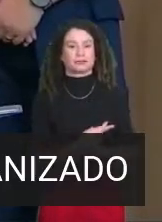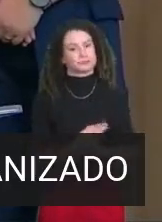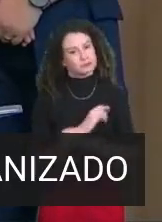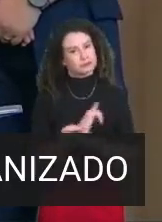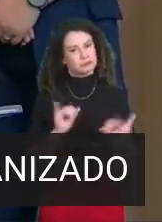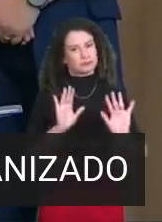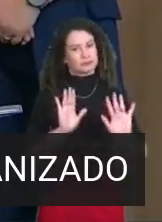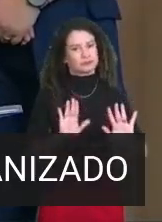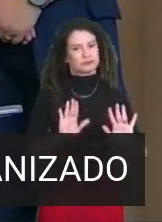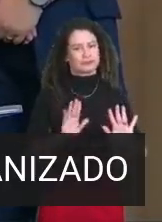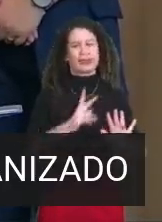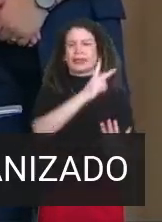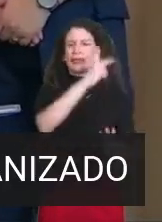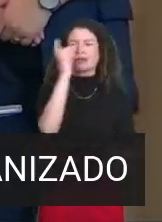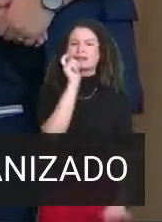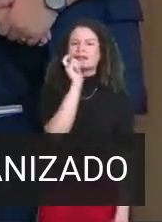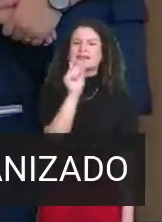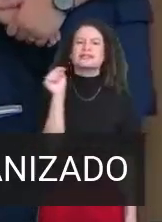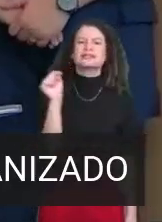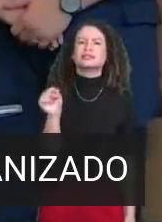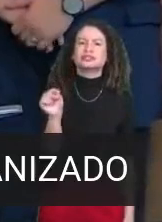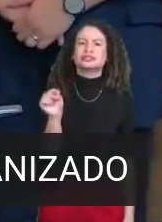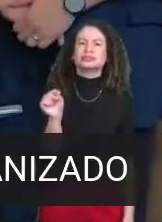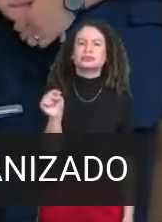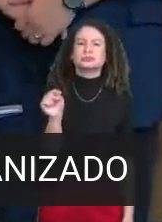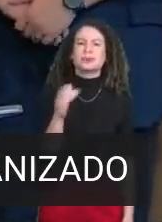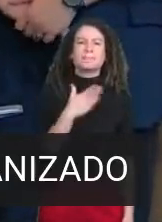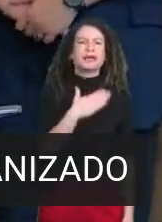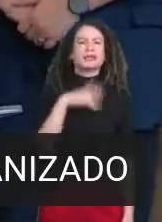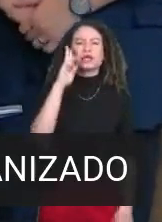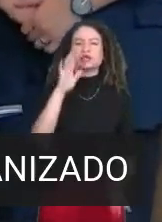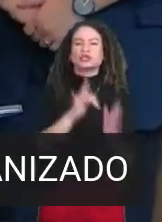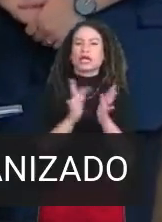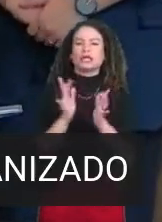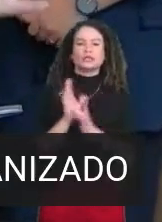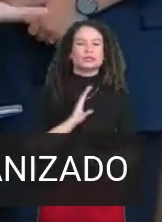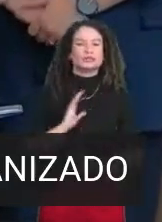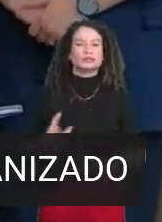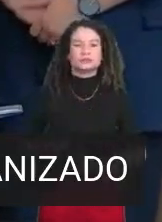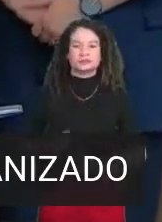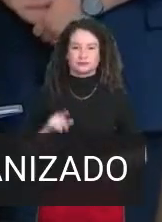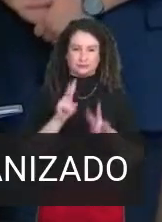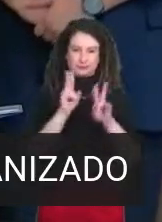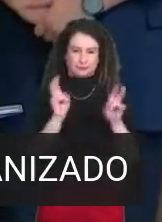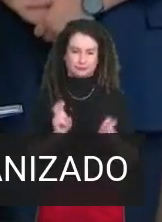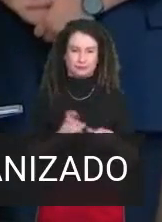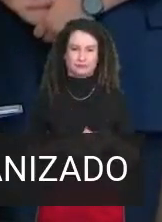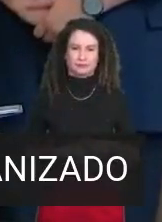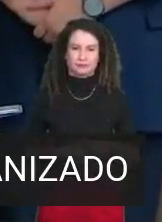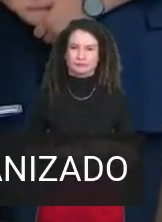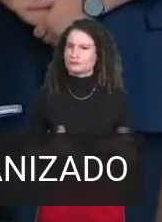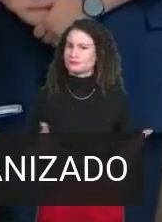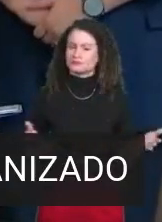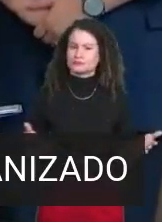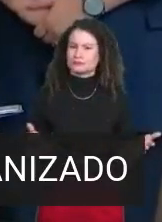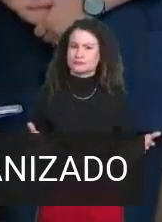Quem disse isto, meu Jesus Cristo? E é isso que está no debate público.